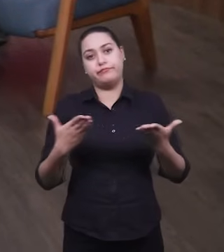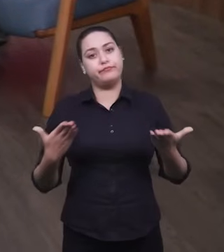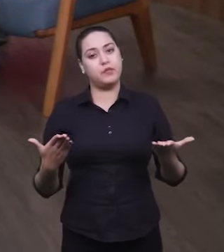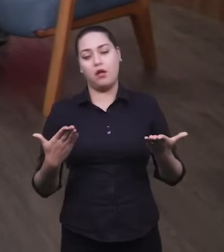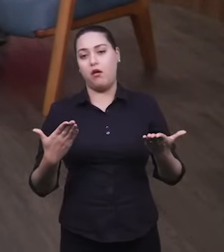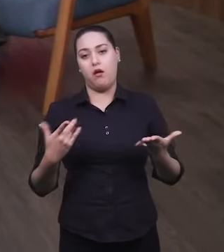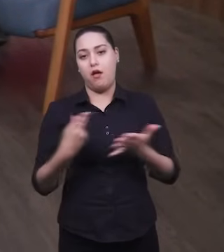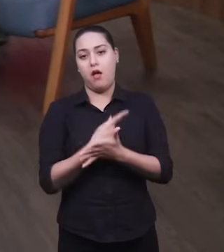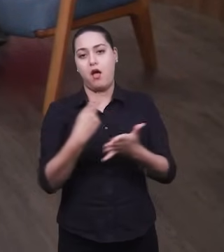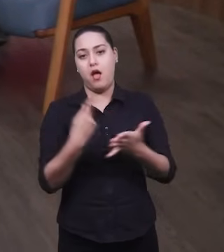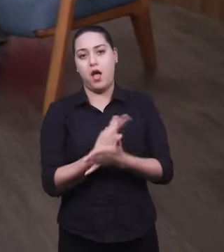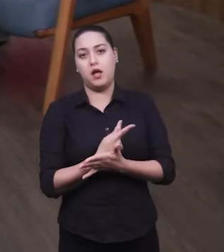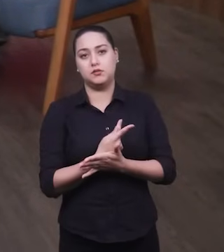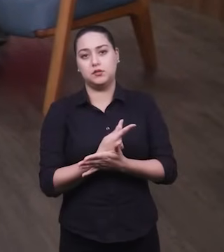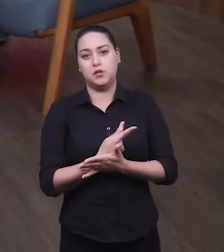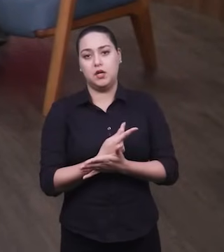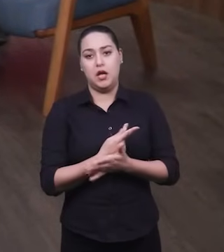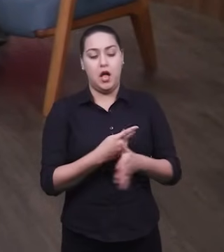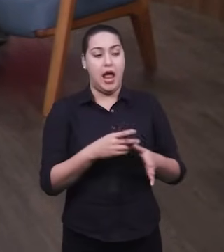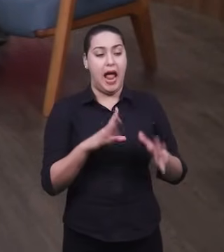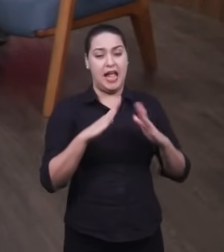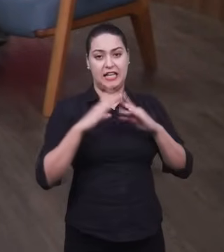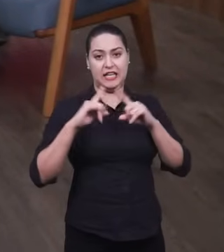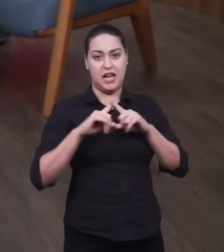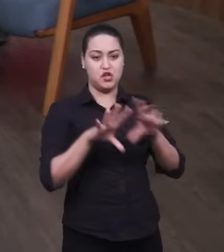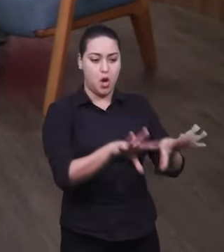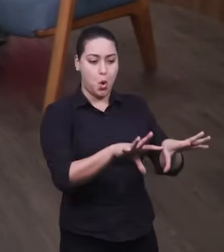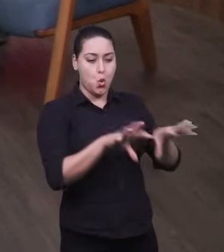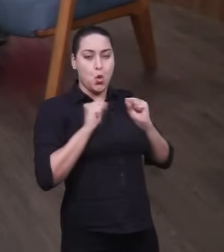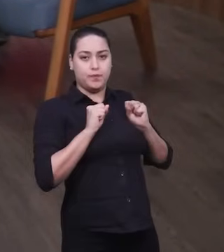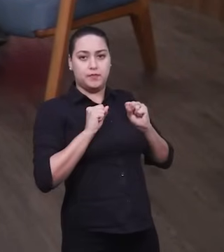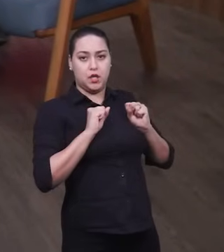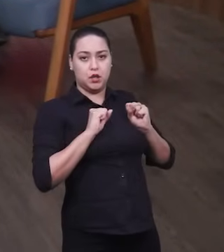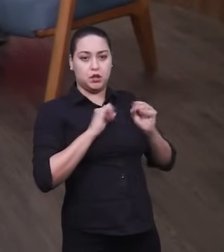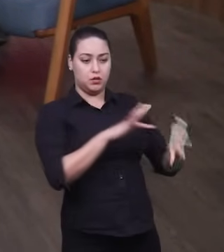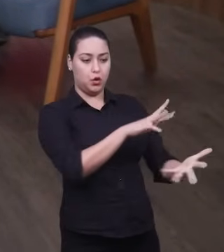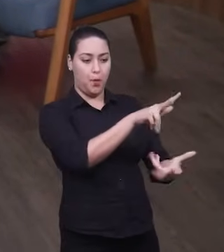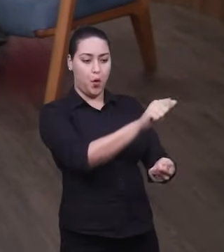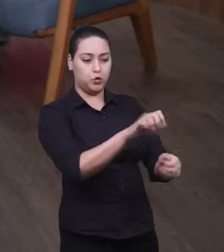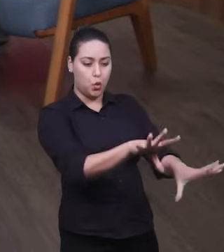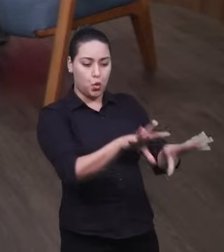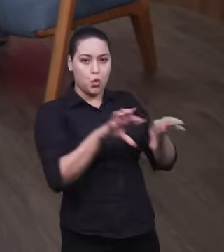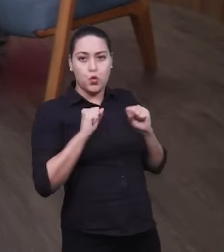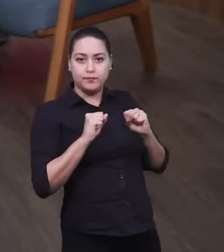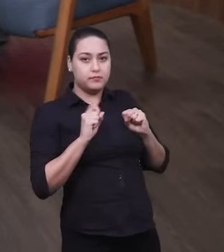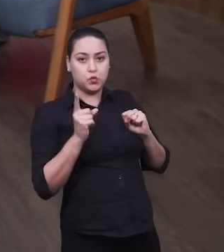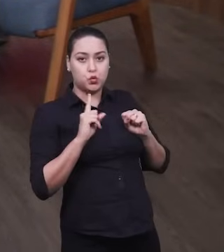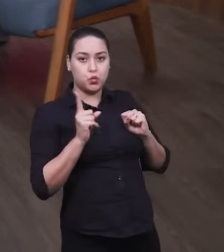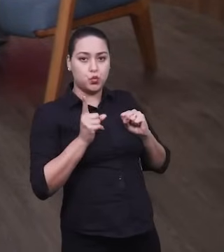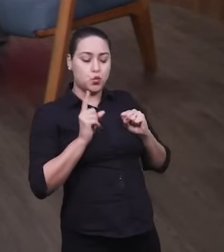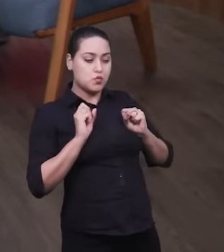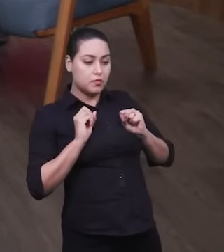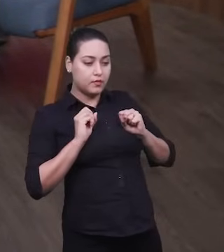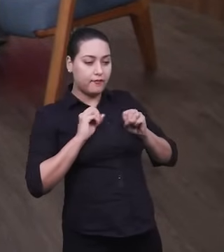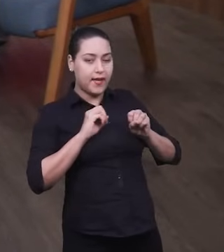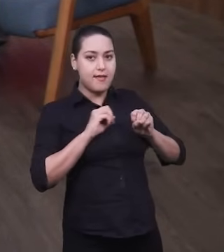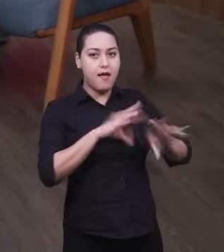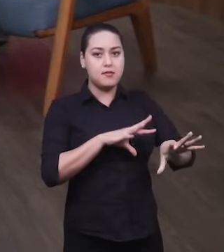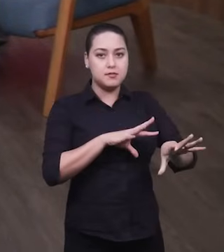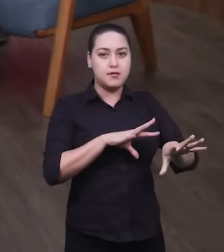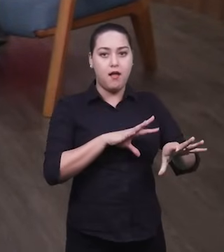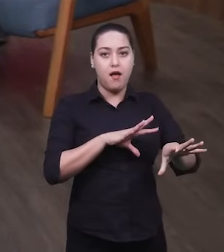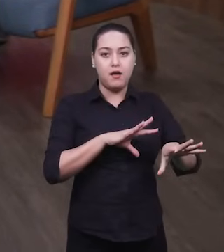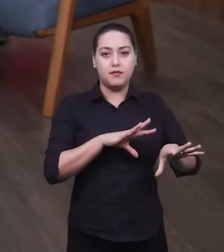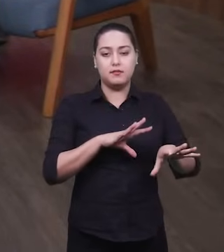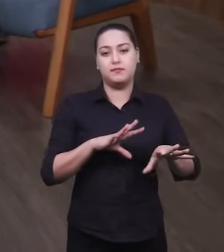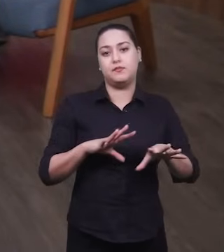né? A igreja não pode tomar a forma do mundo, mas aqueles que vêm para o meio dela, que tomam a forma do Senhor